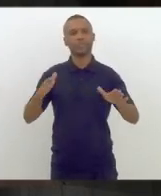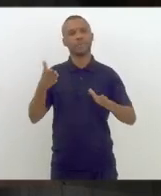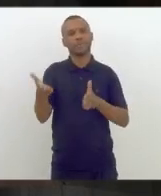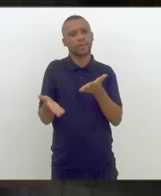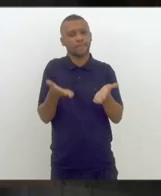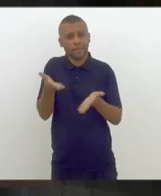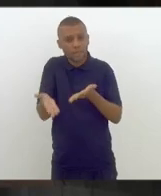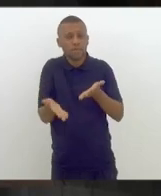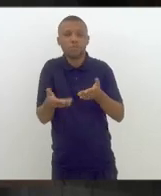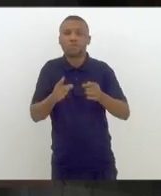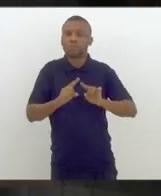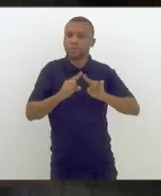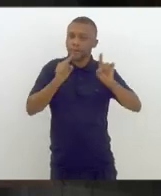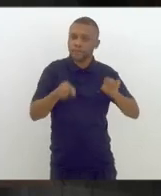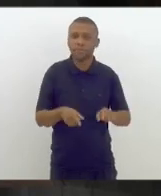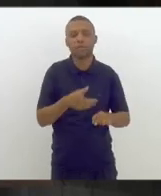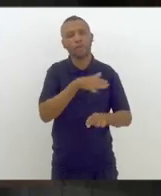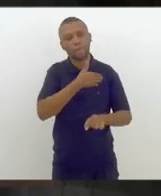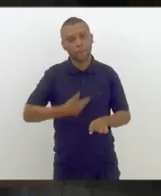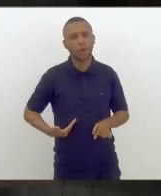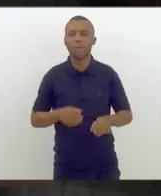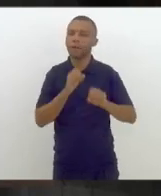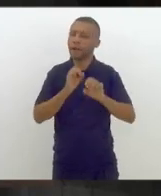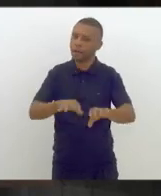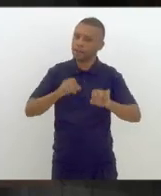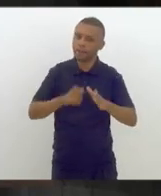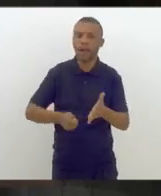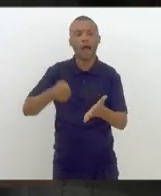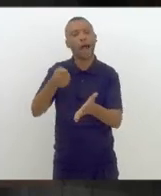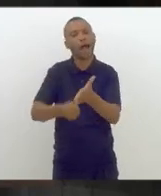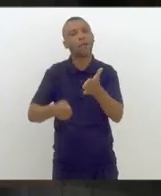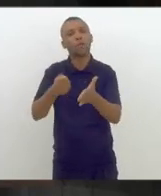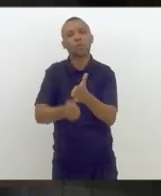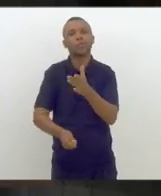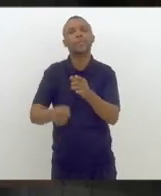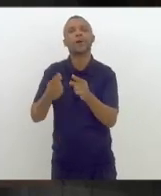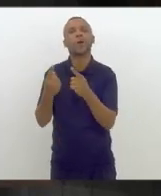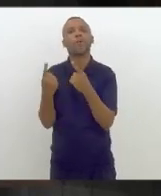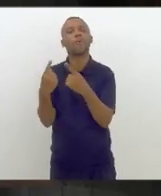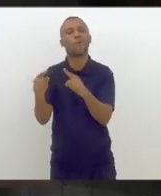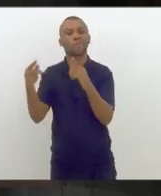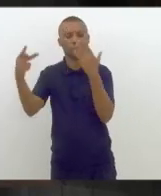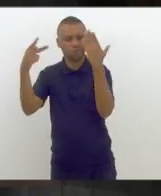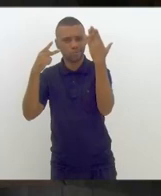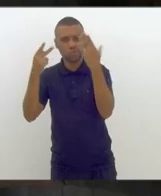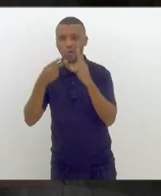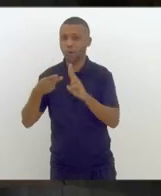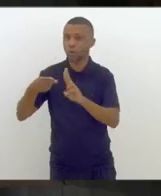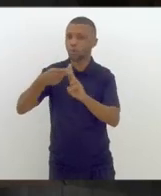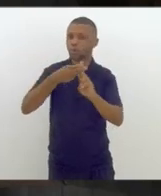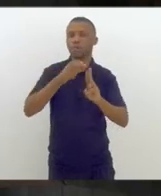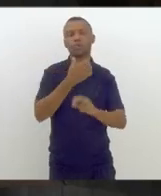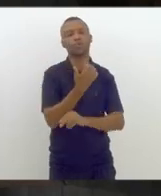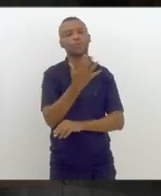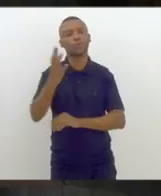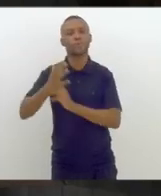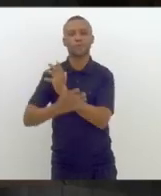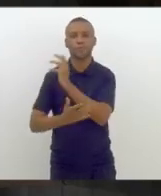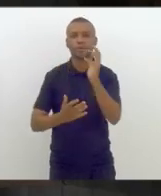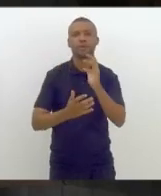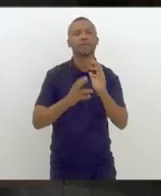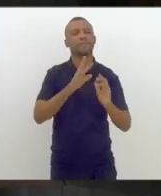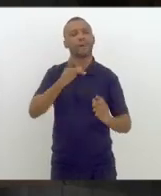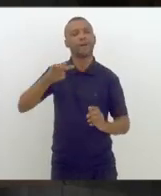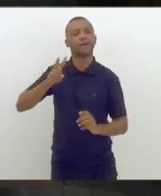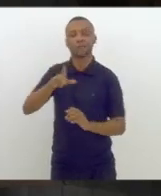servidores públicos, a educação, a luta antimanicomial, o meio ambiente, o SUS, poderão continuar contando